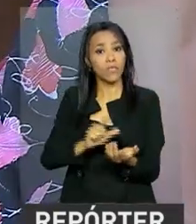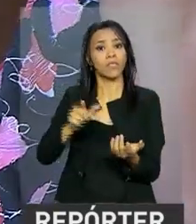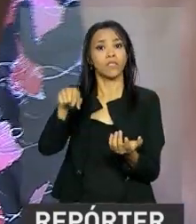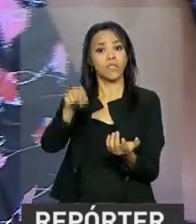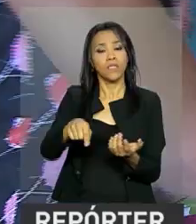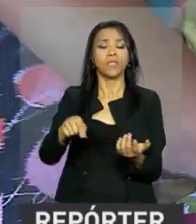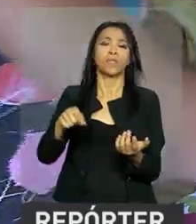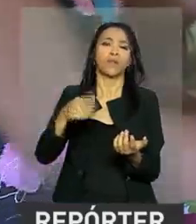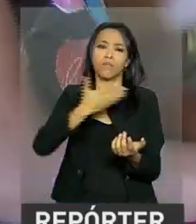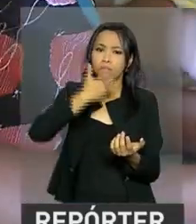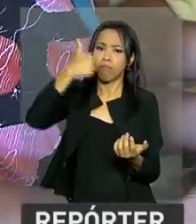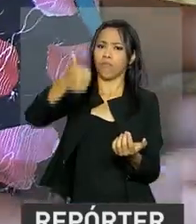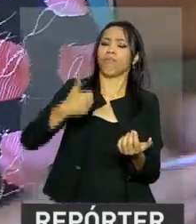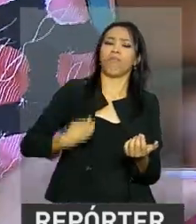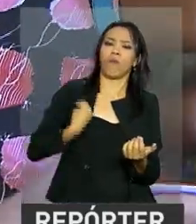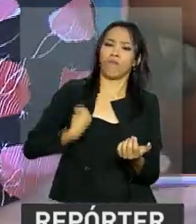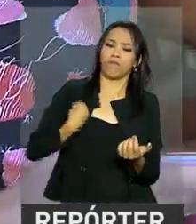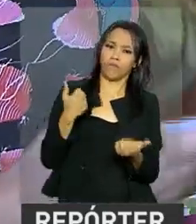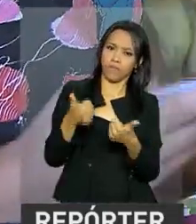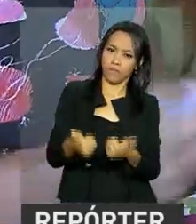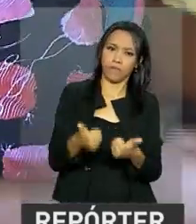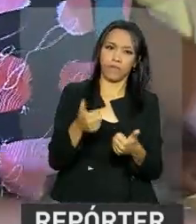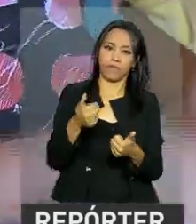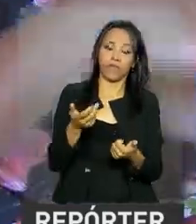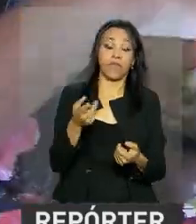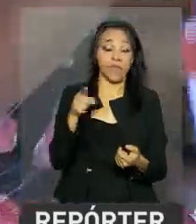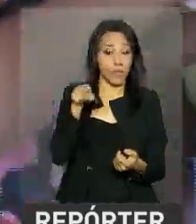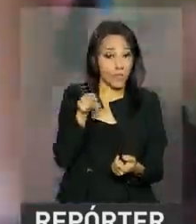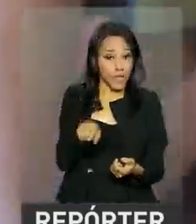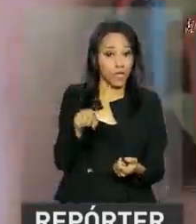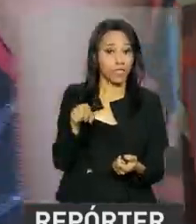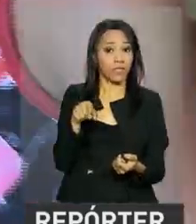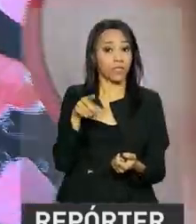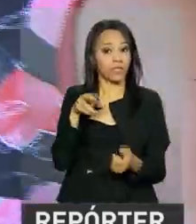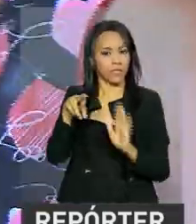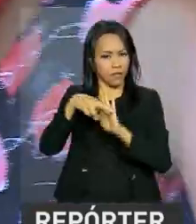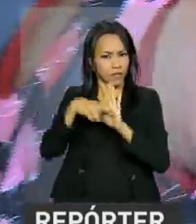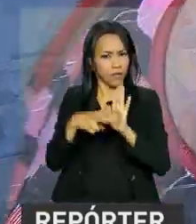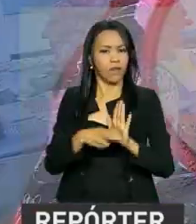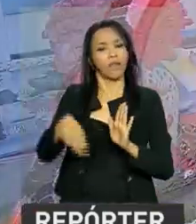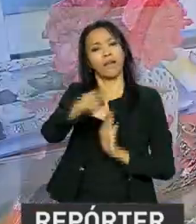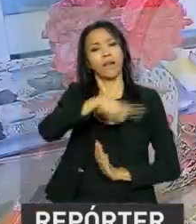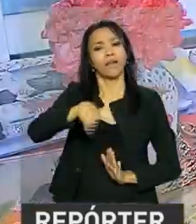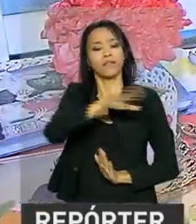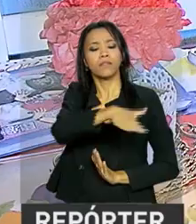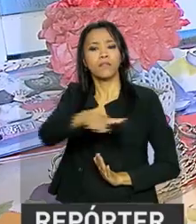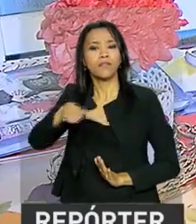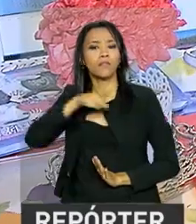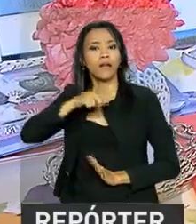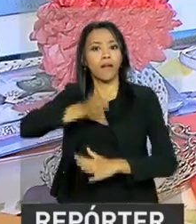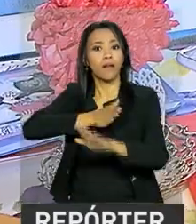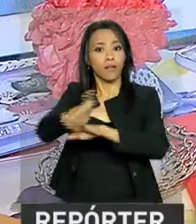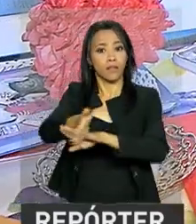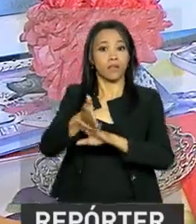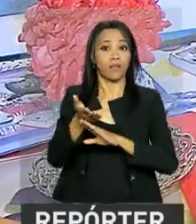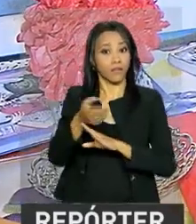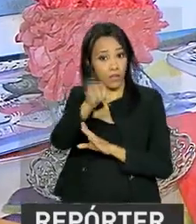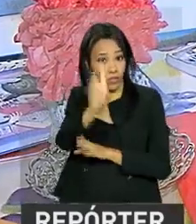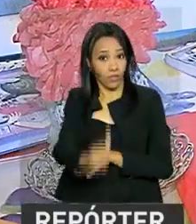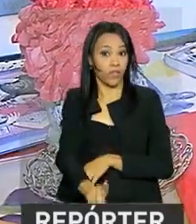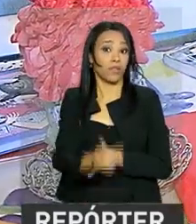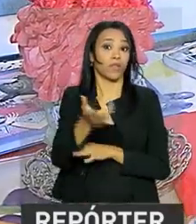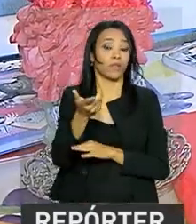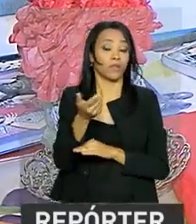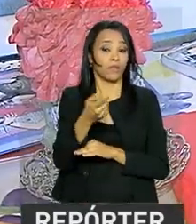vulnerabilidade social é esperado que a partir dessas condicionalidades as crianças tenham acesso a direitos e